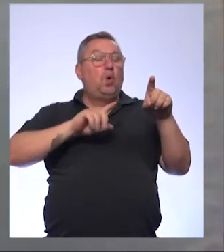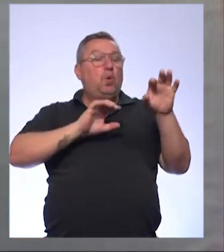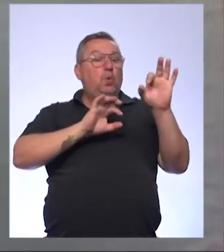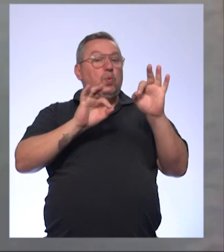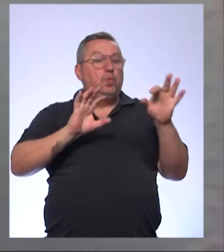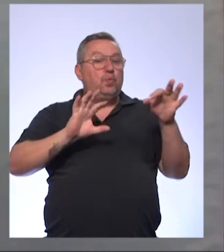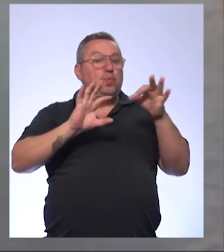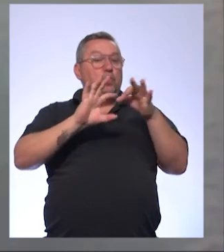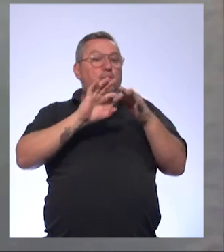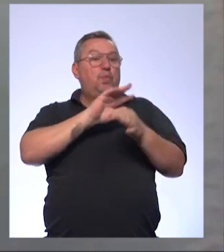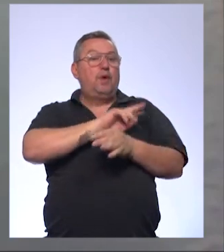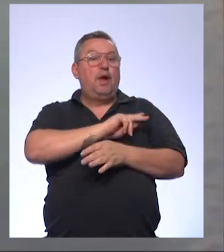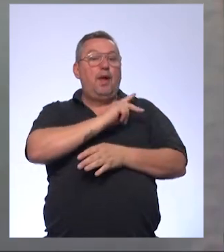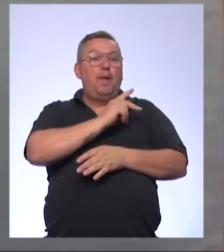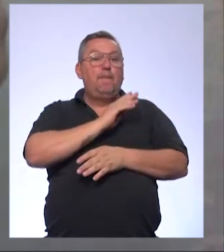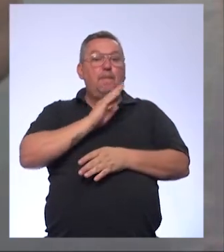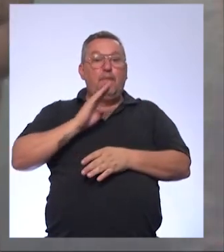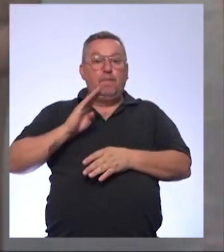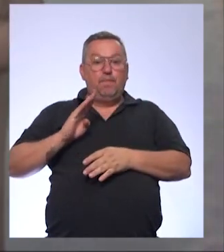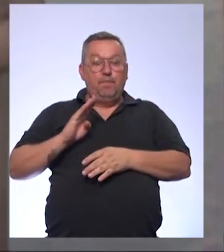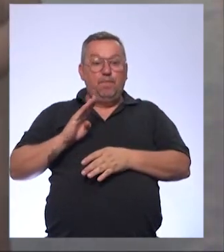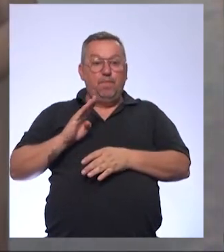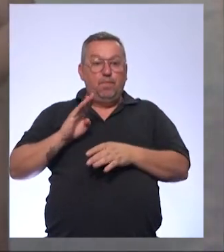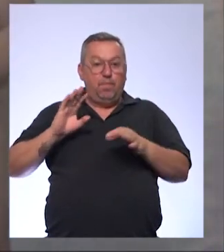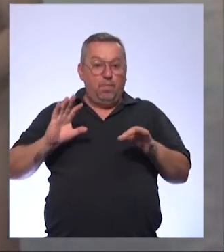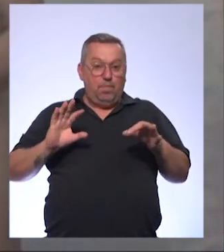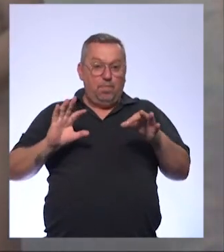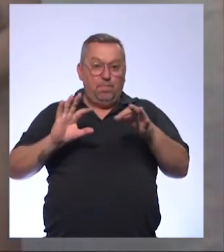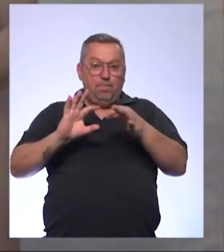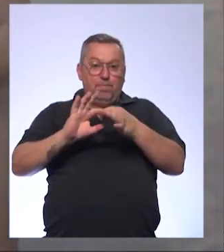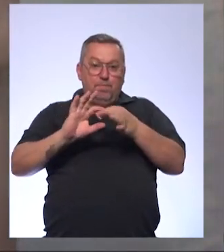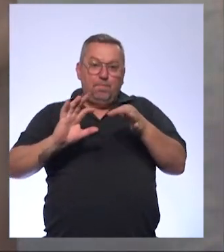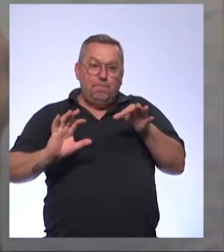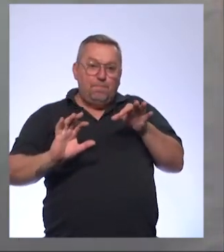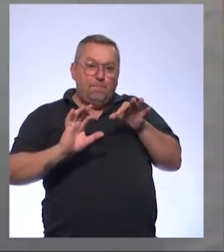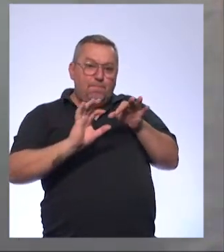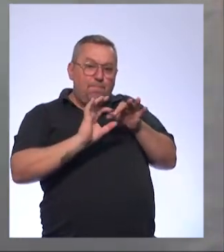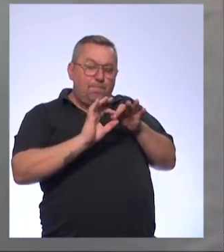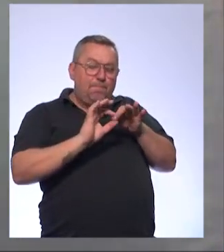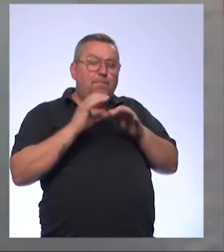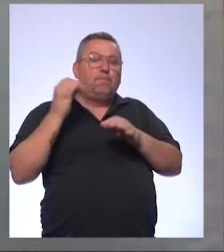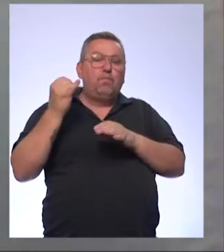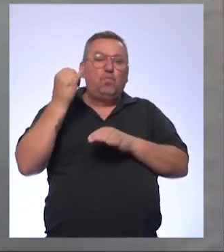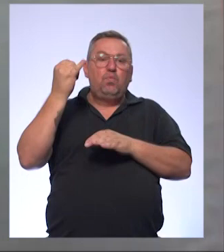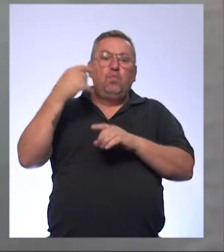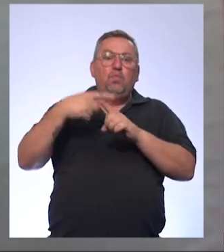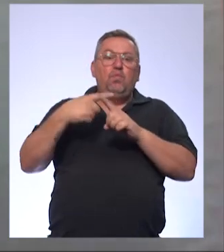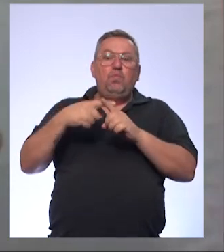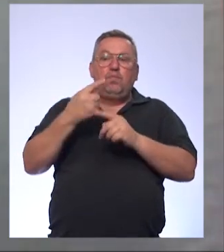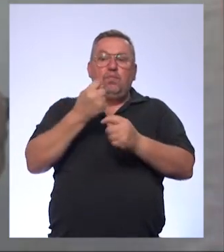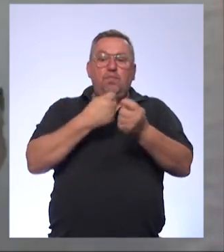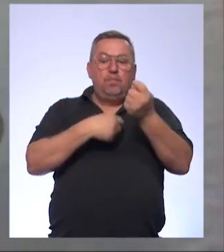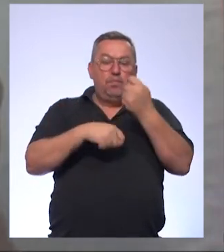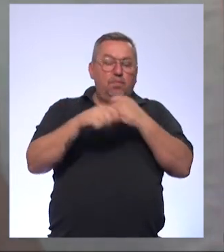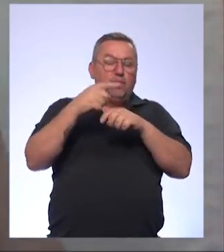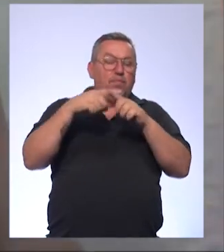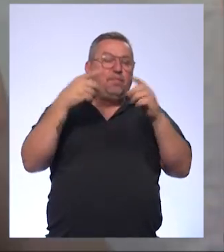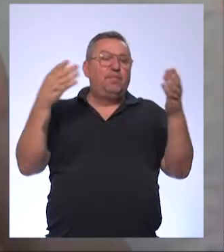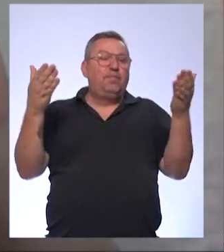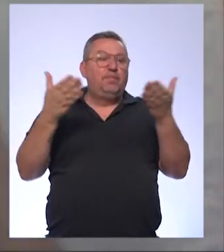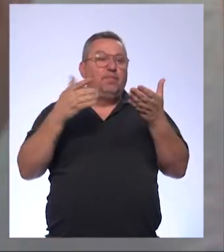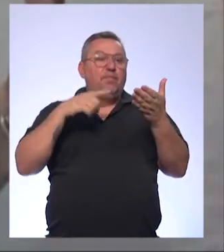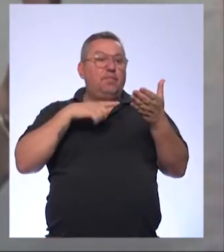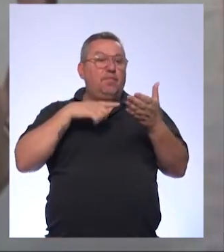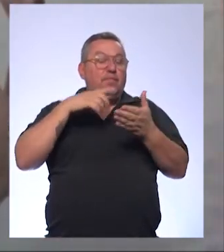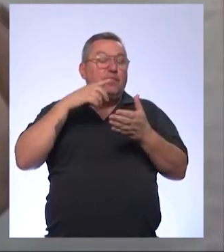povo hebreu. E essa unificação, ela foi muito importante, inclusive, para a economia, porque agora, como eles